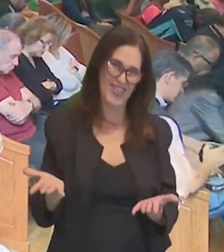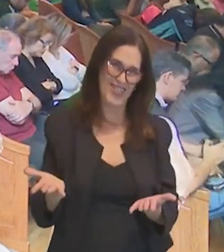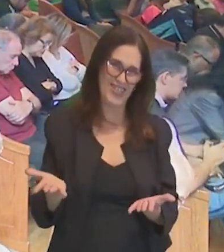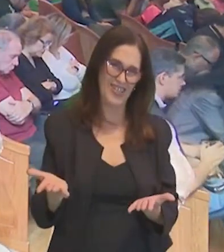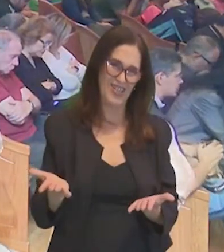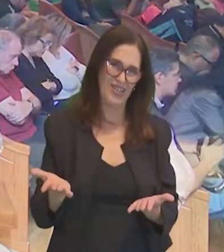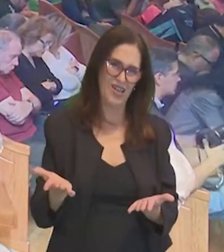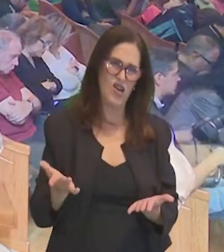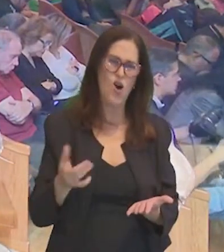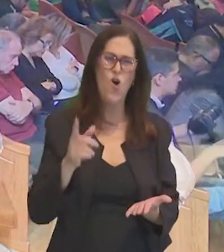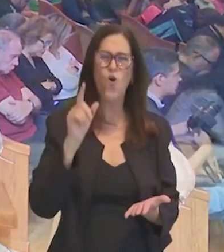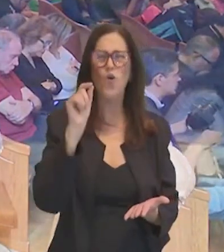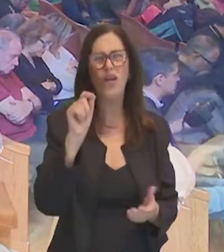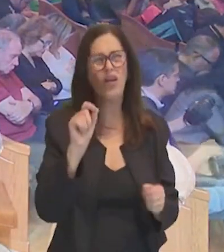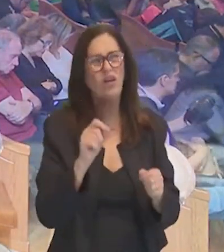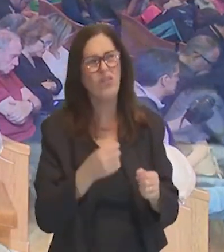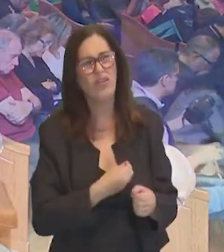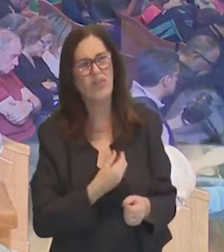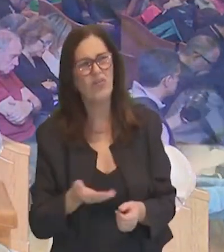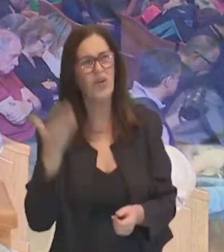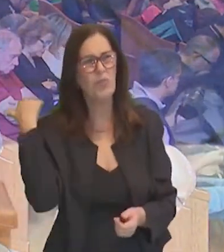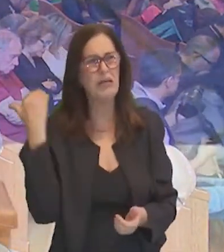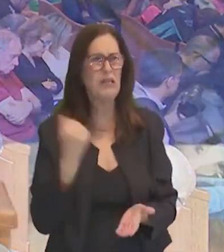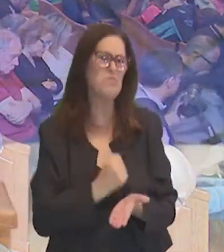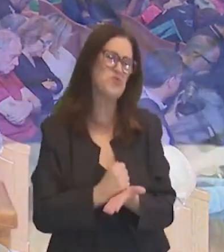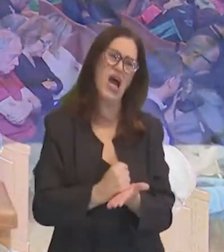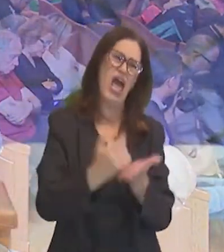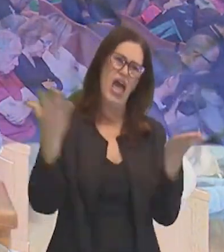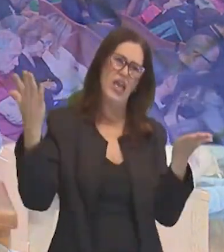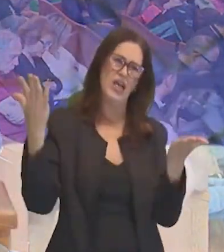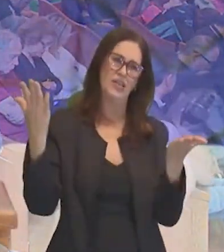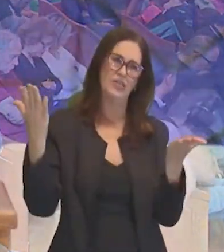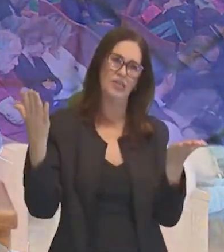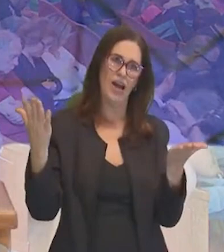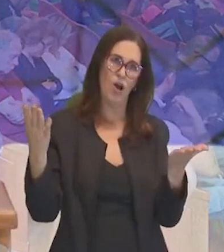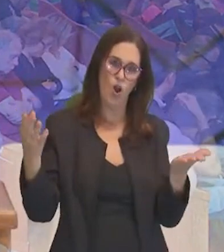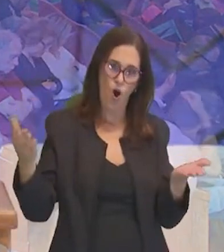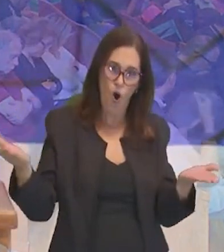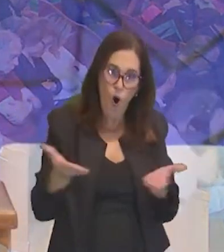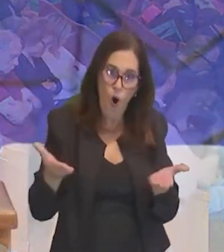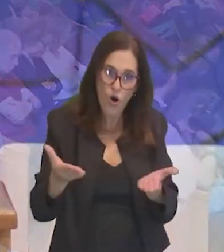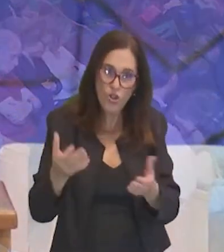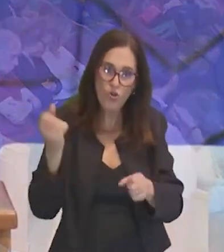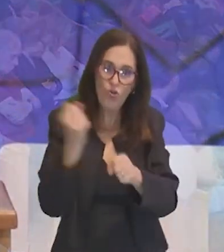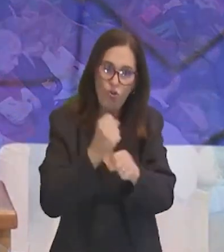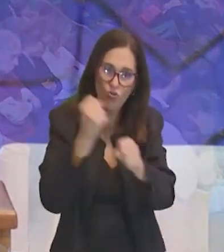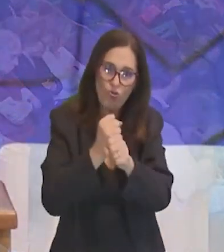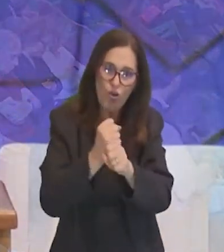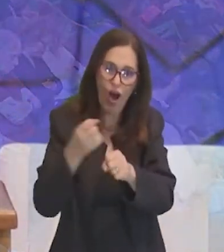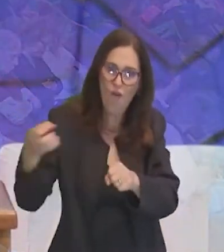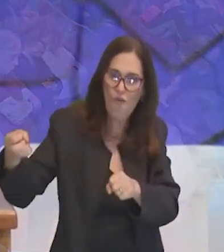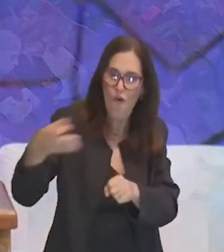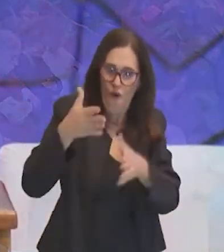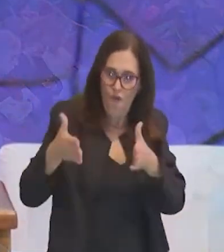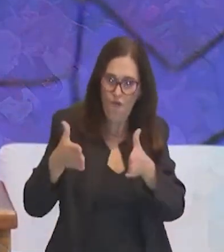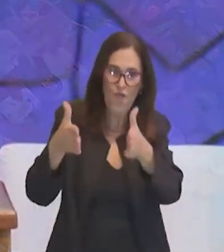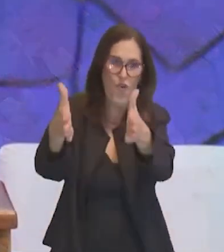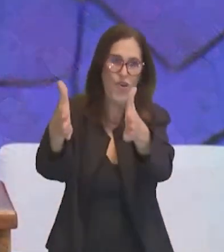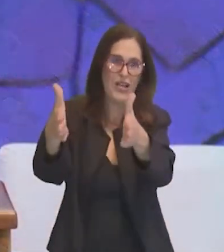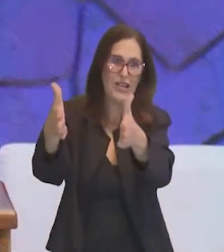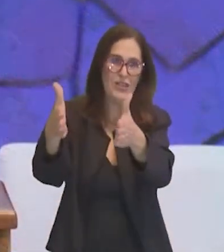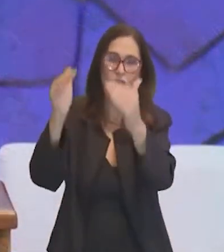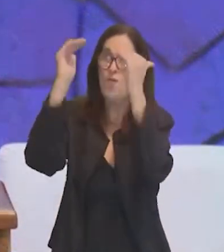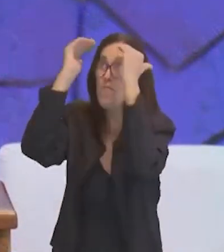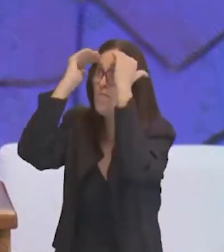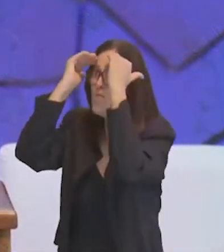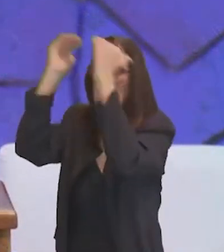que você viveu no passado. Construa algo hoje com o Senhor. Um caminho de